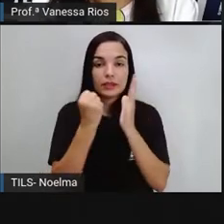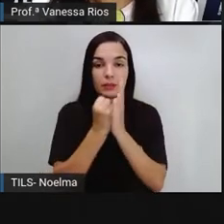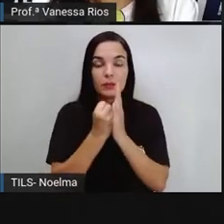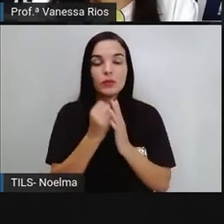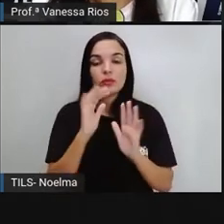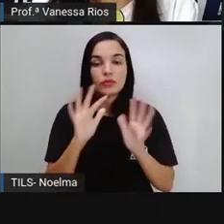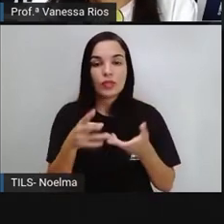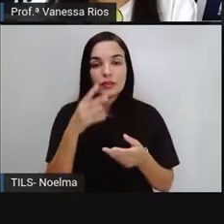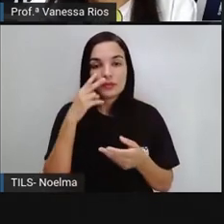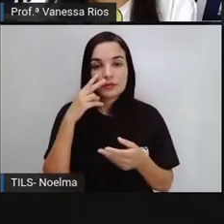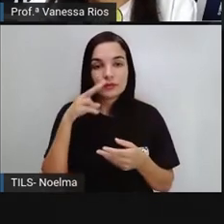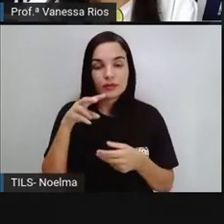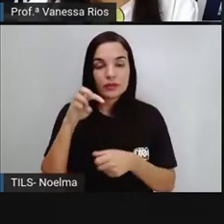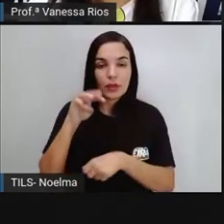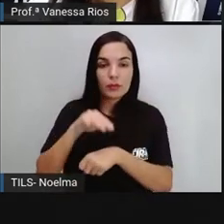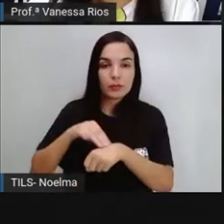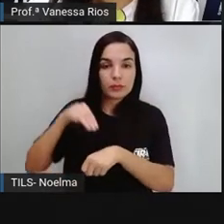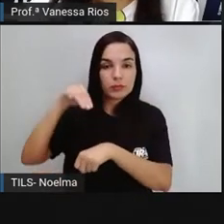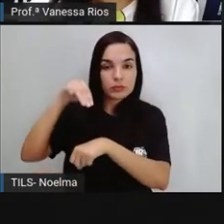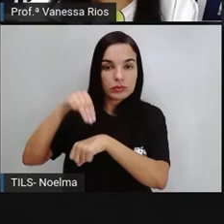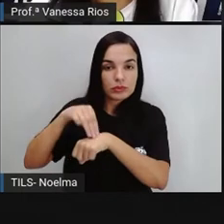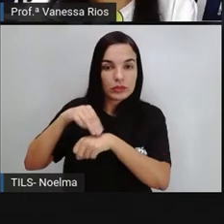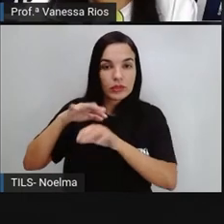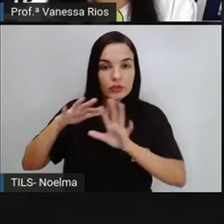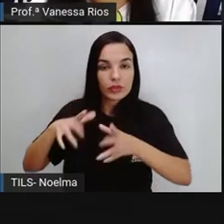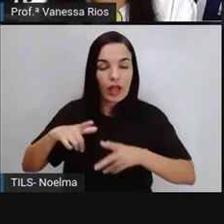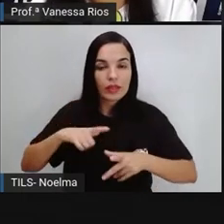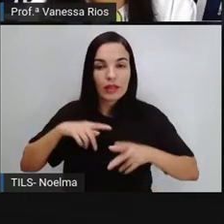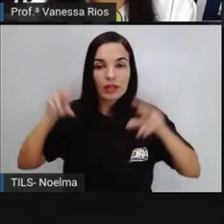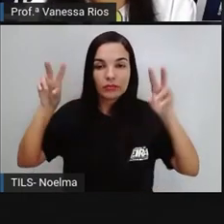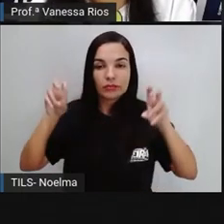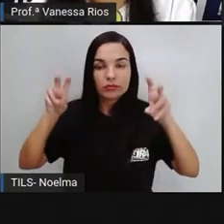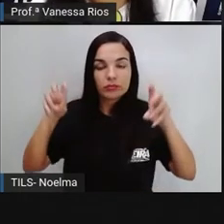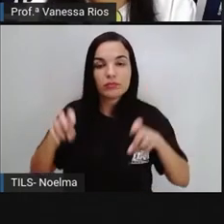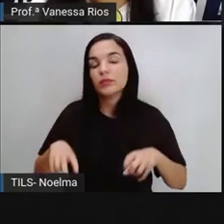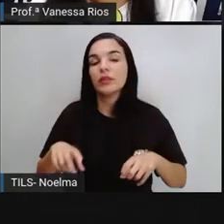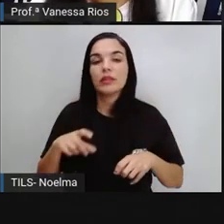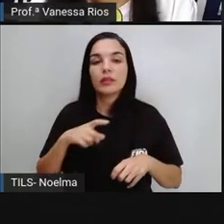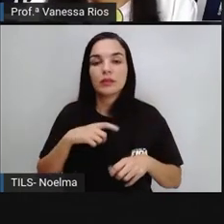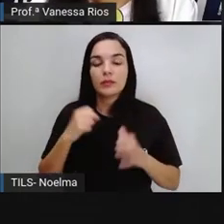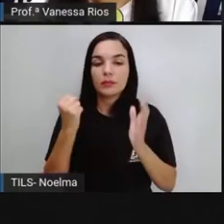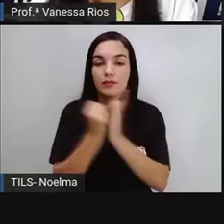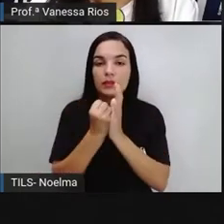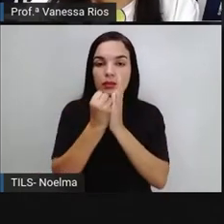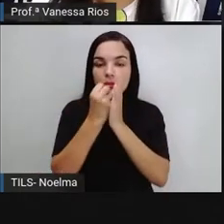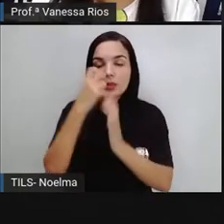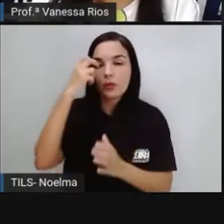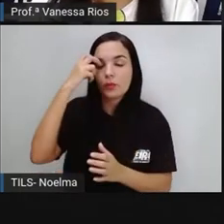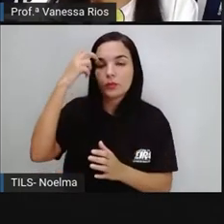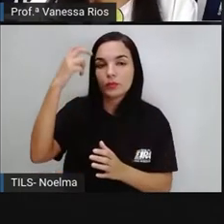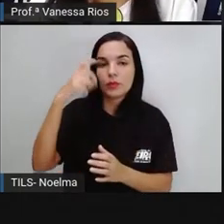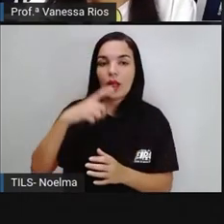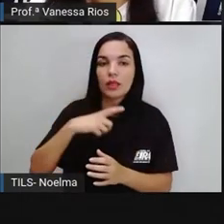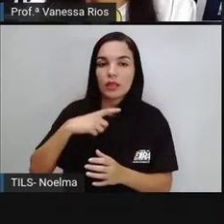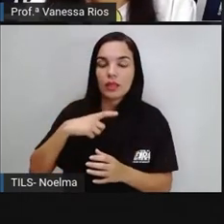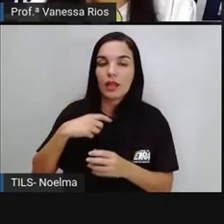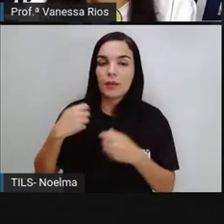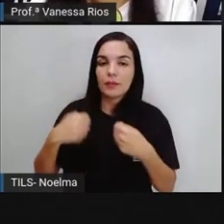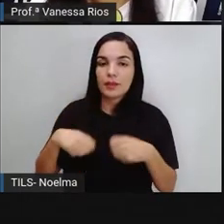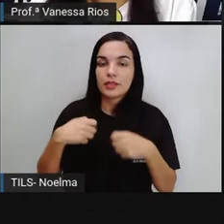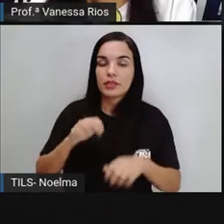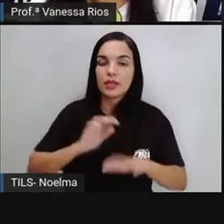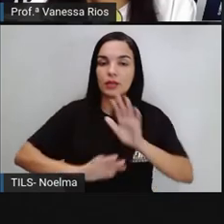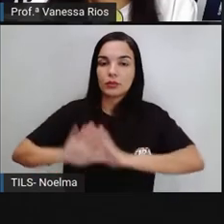ser reconhecidos e, por ganharem o título, né, de patrimônios culturais, recebem aí ou devem receber